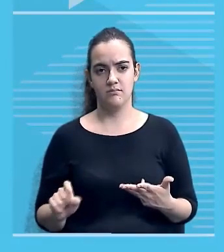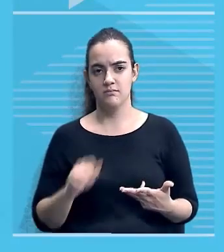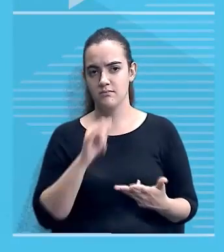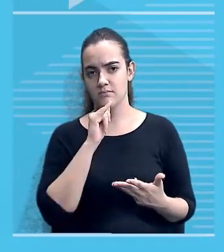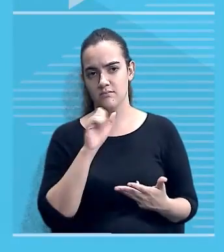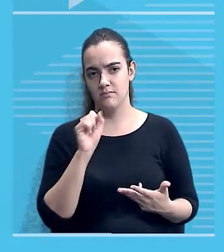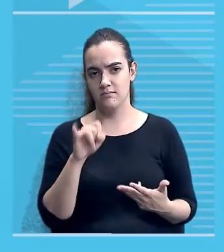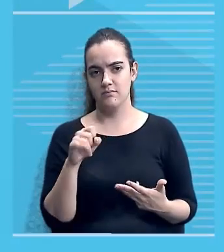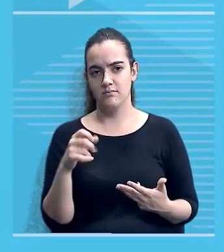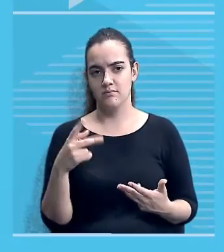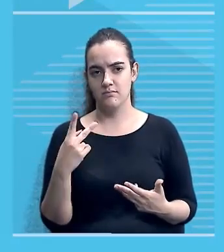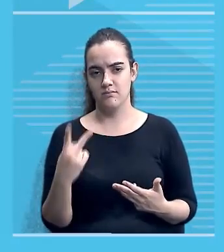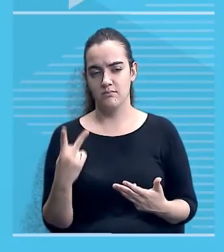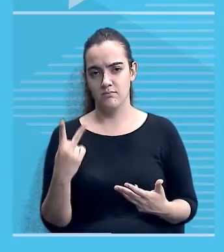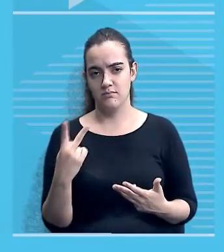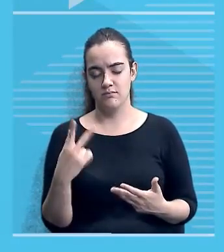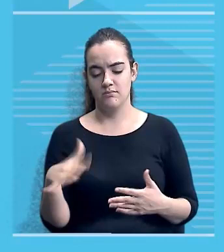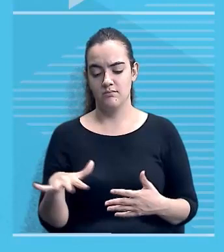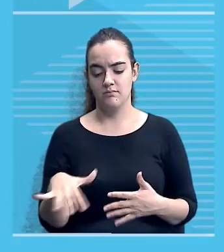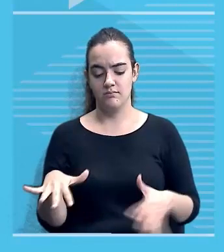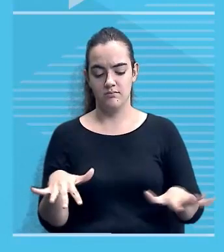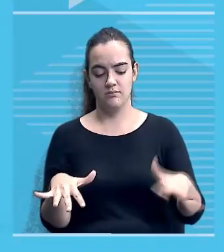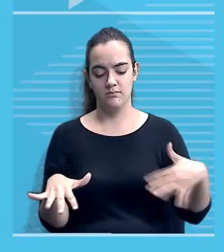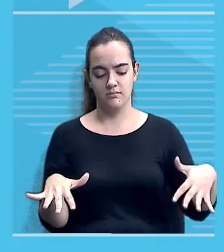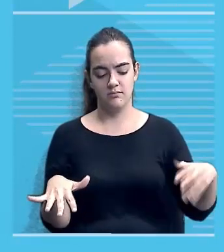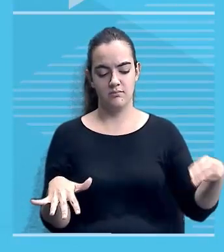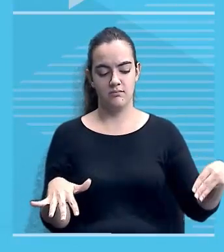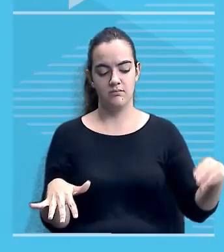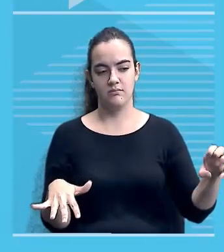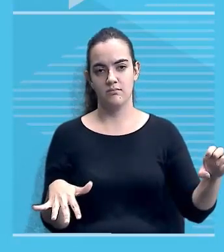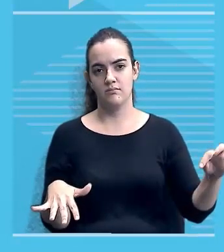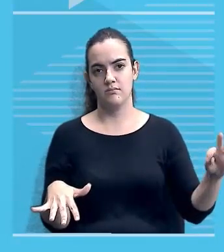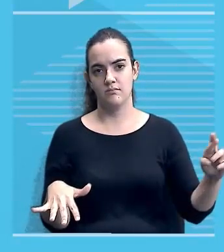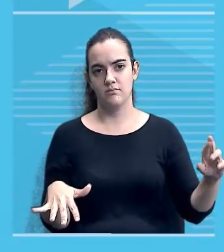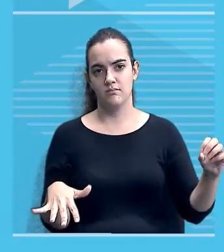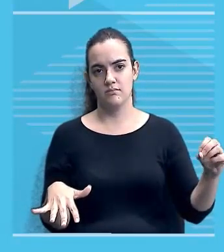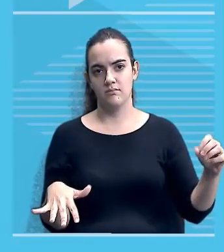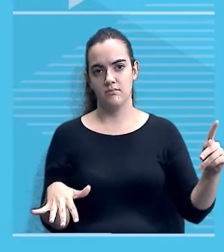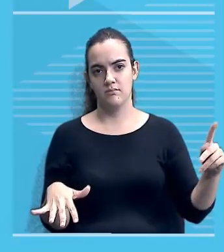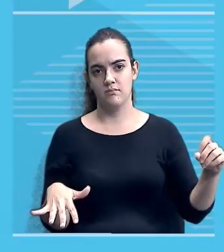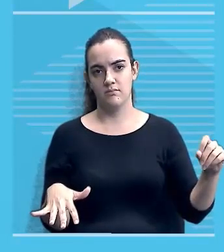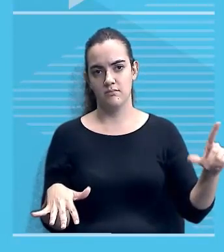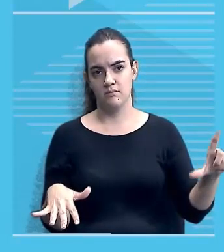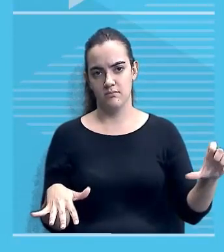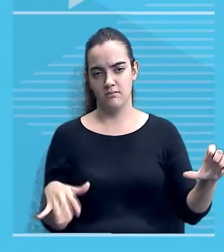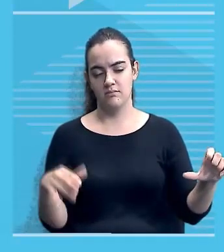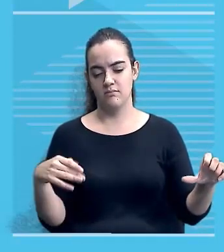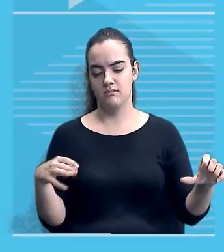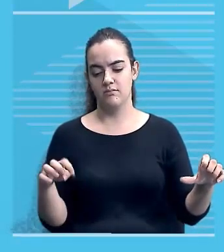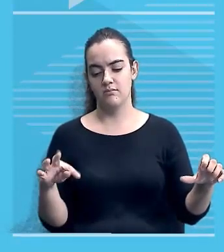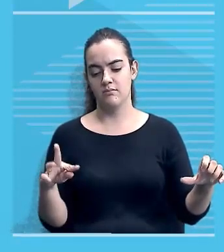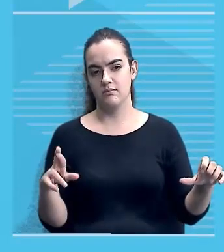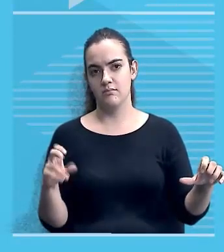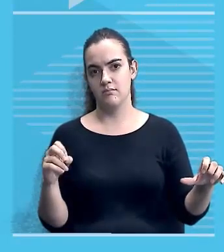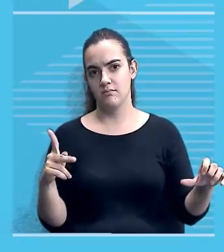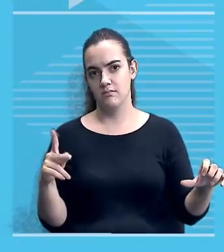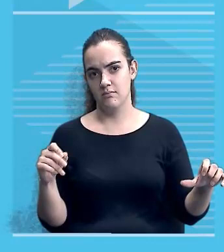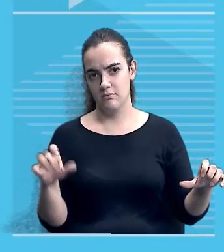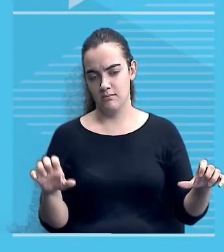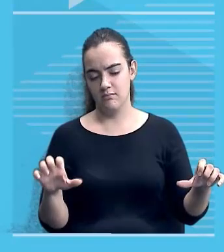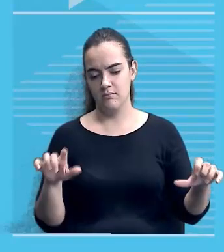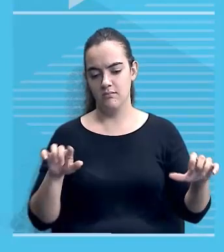duas regiões metropolitanas né no caso aqui no Brasil nós temos uma megalope né Essa formada pela região